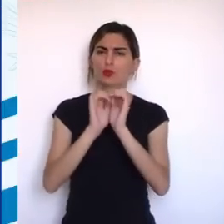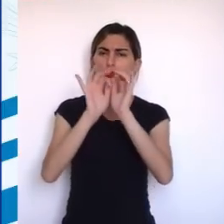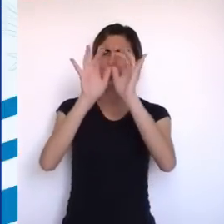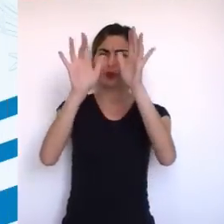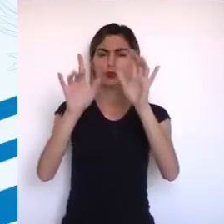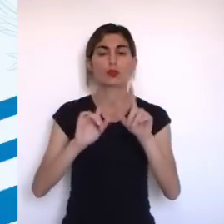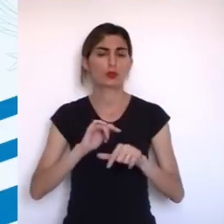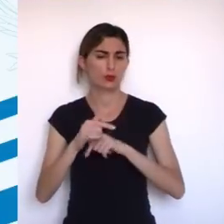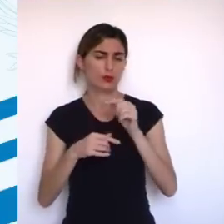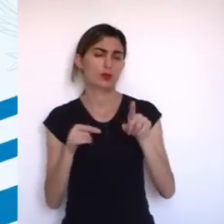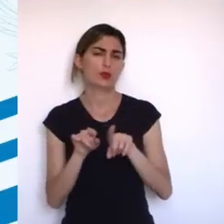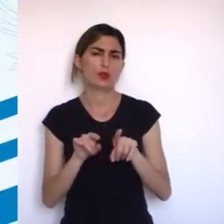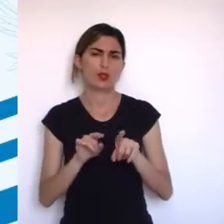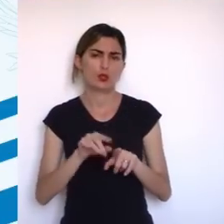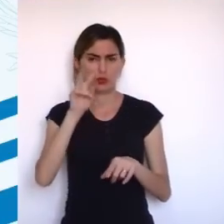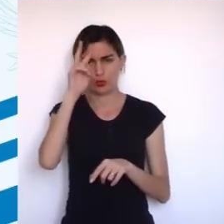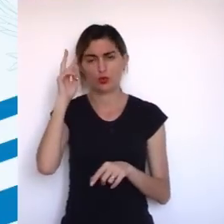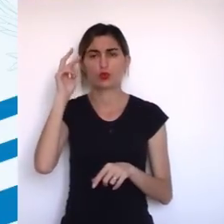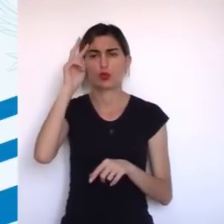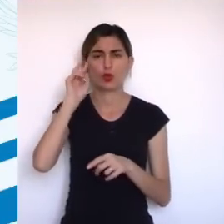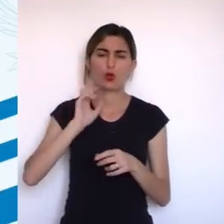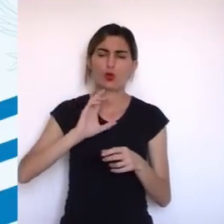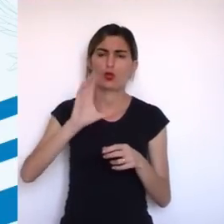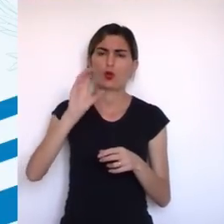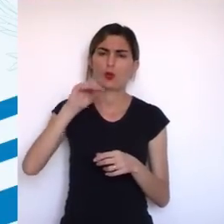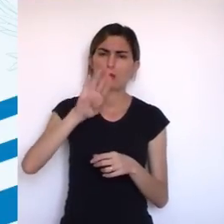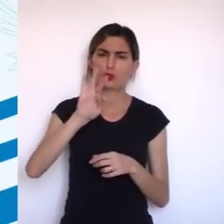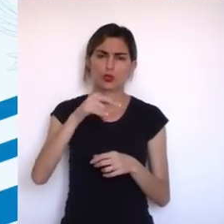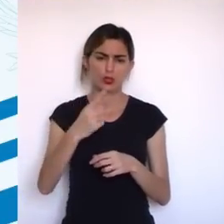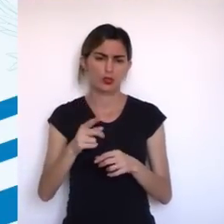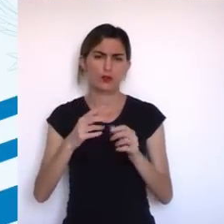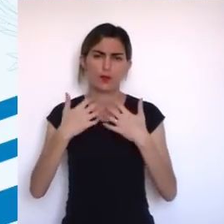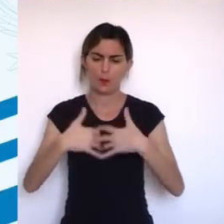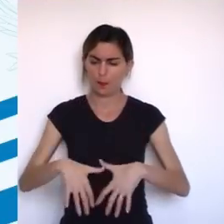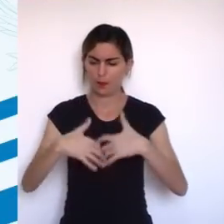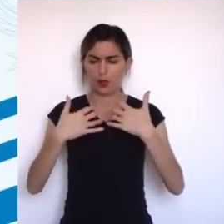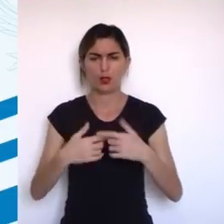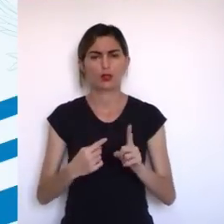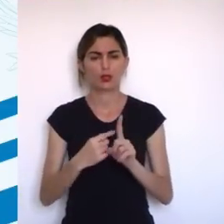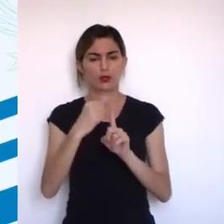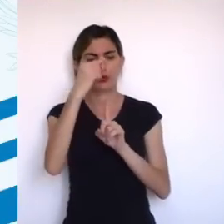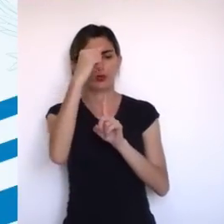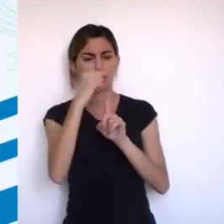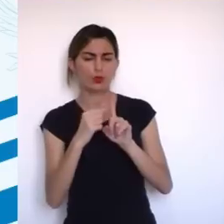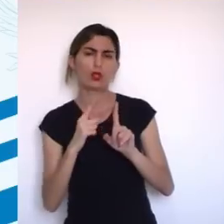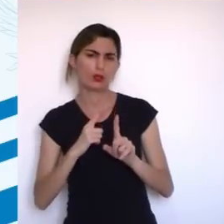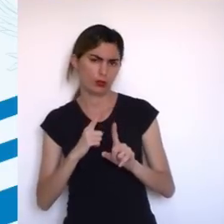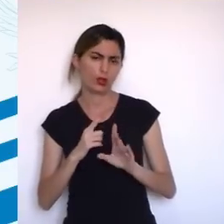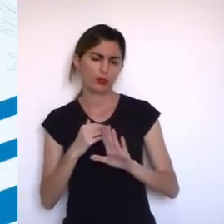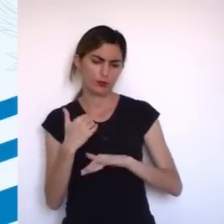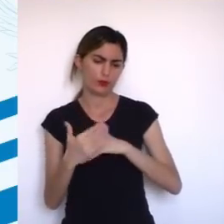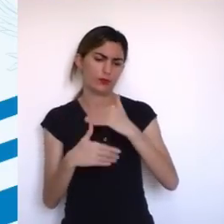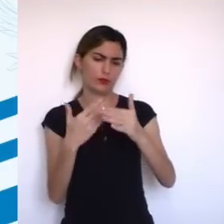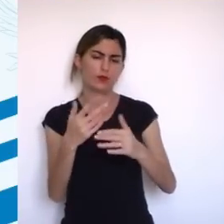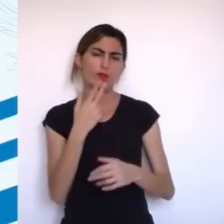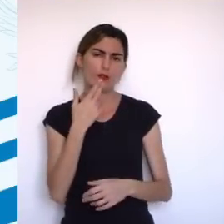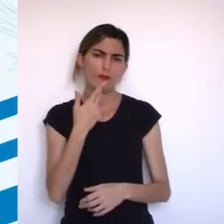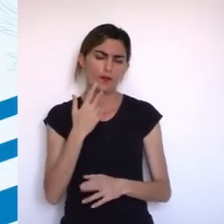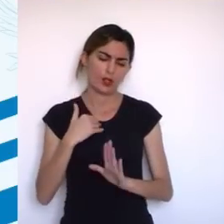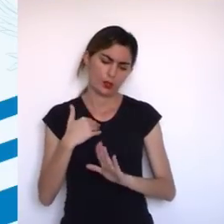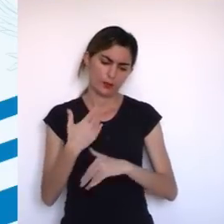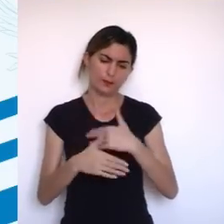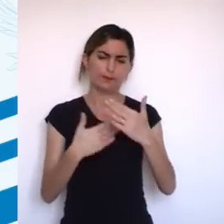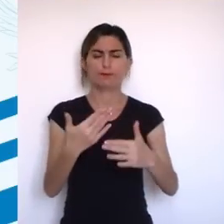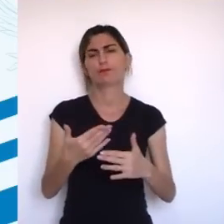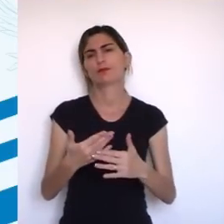vapor. Se tratando um pouco aí das histórias dos combustíveis das máquinas térmicas, teve uma evolução.